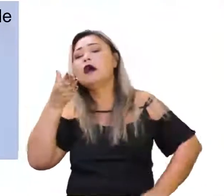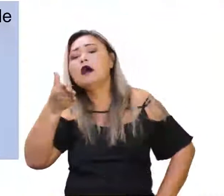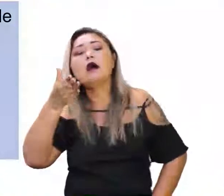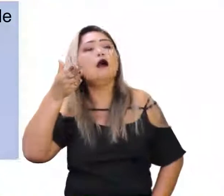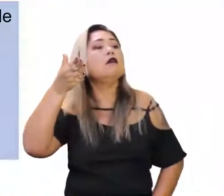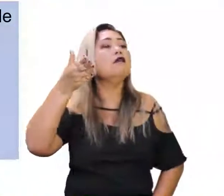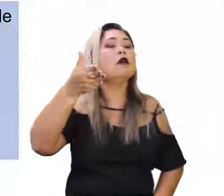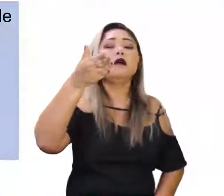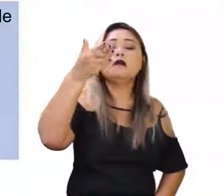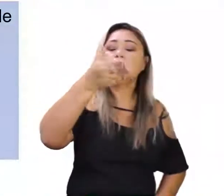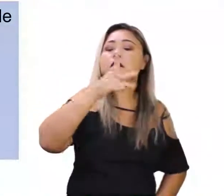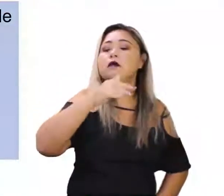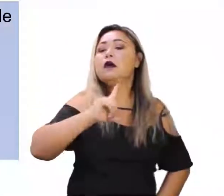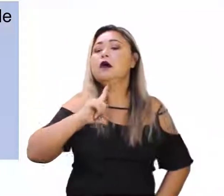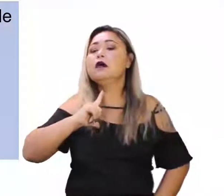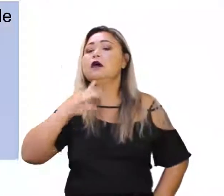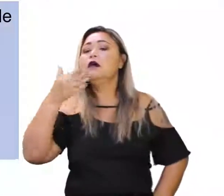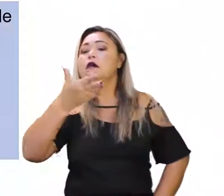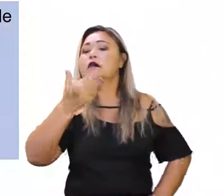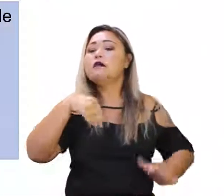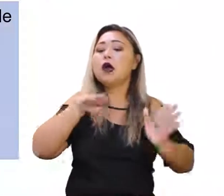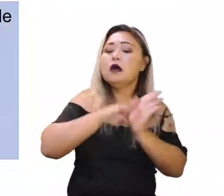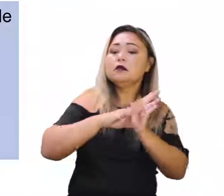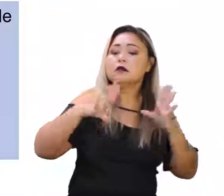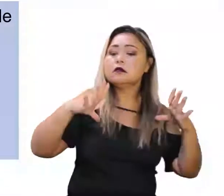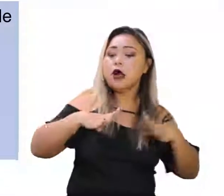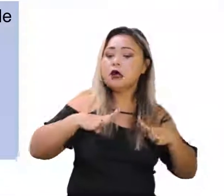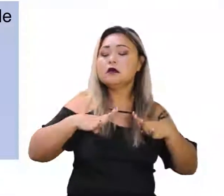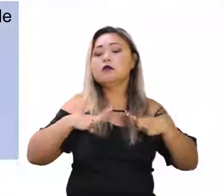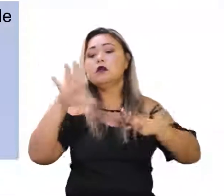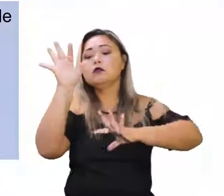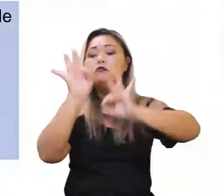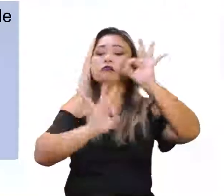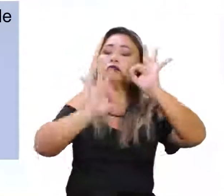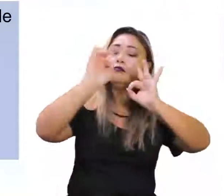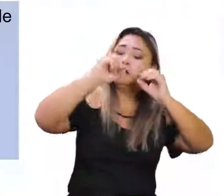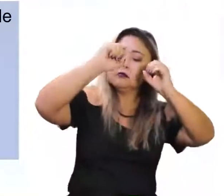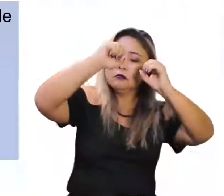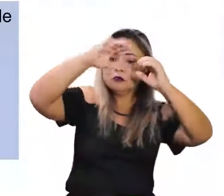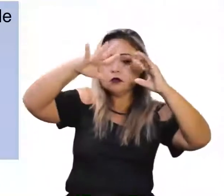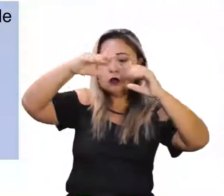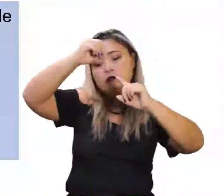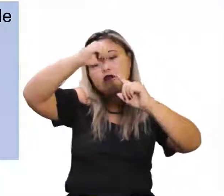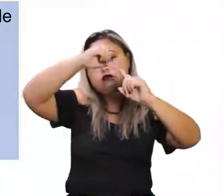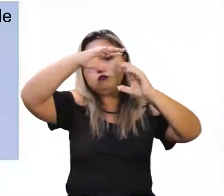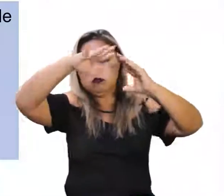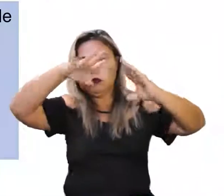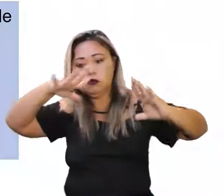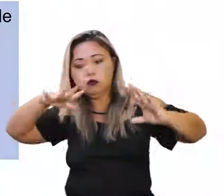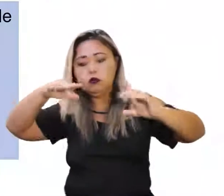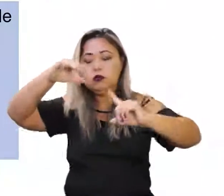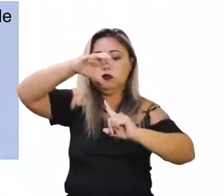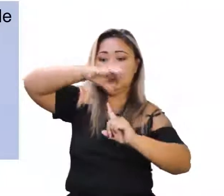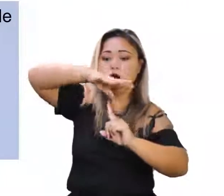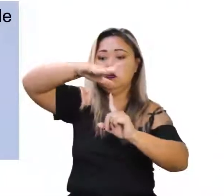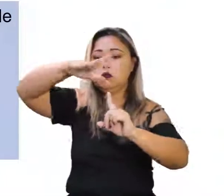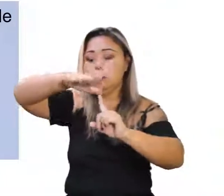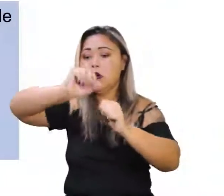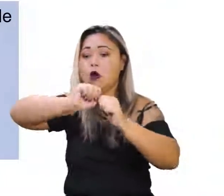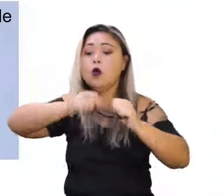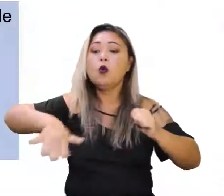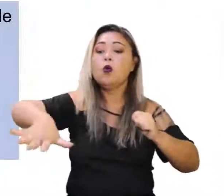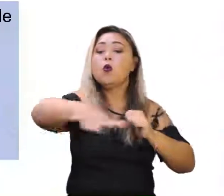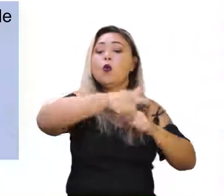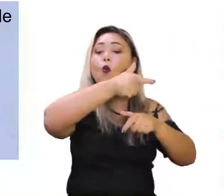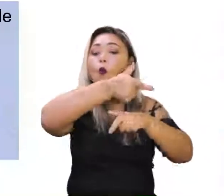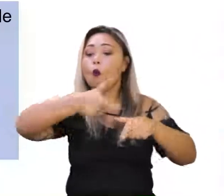que vai de cidade em cidade, montam sua lona em espaços ociosos e fazem